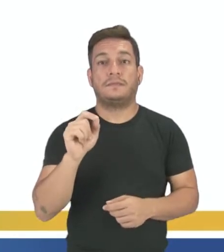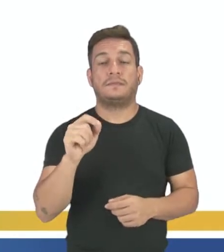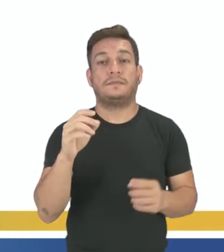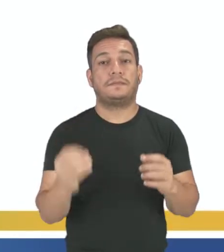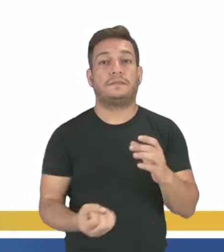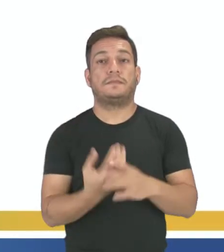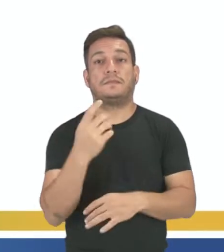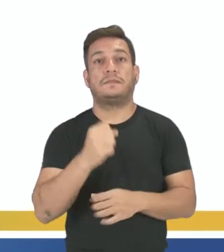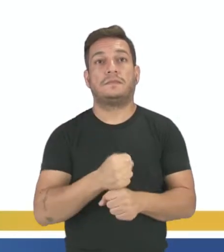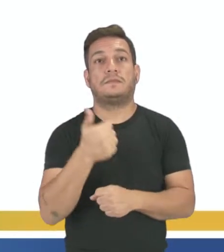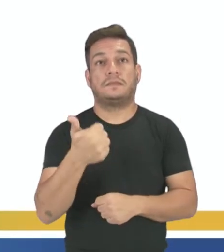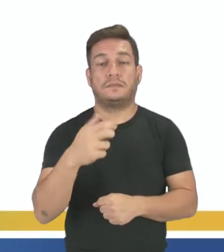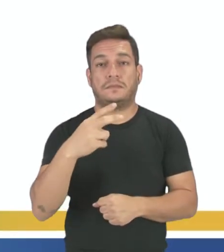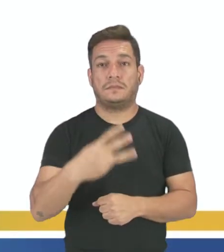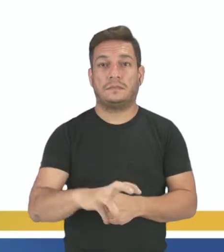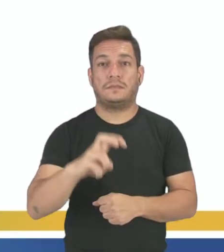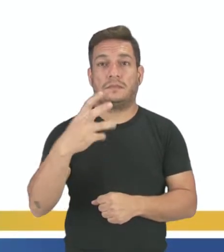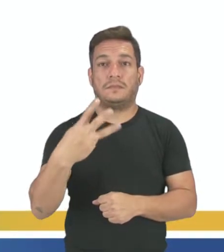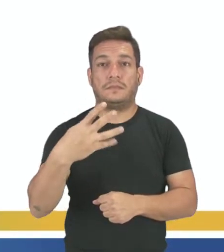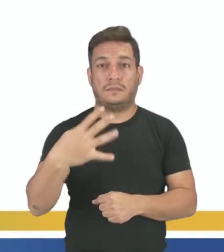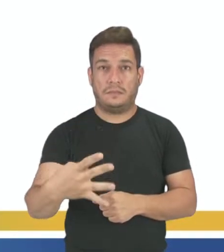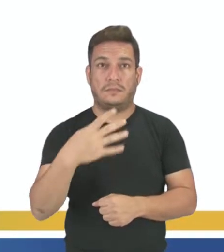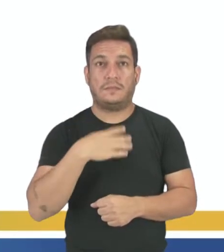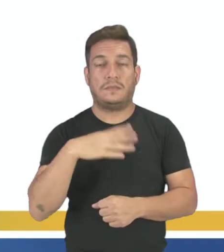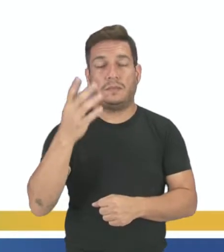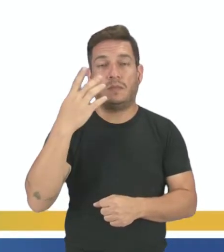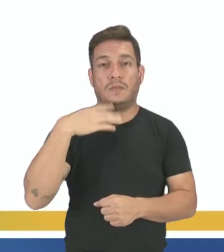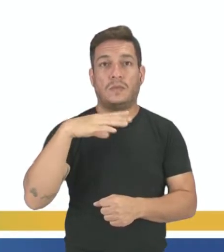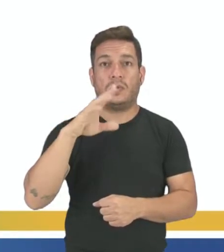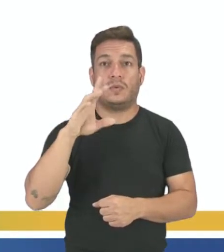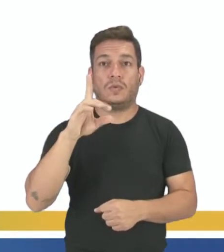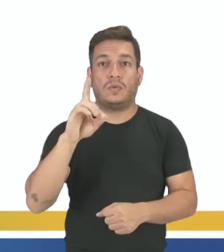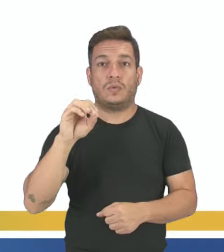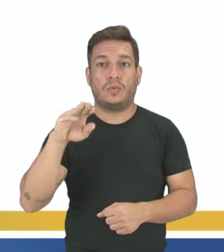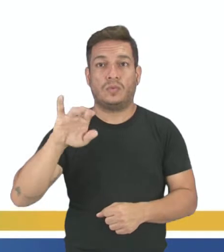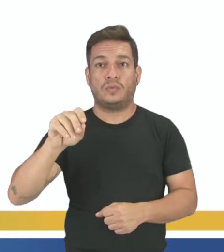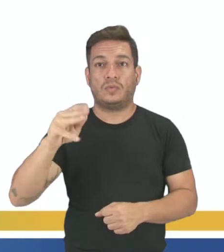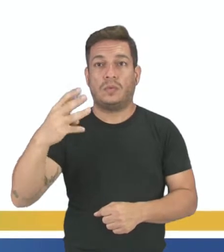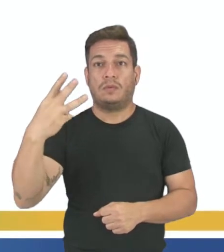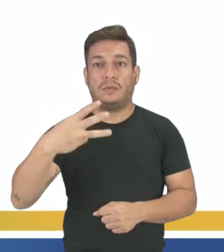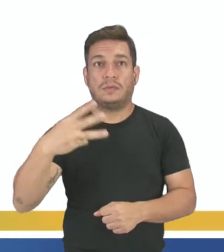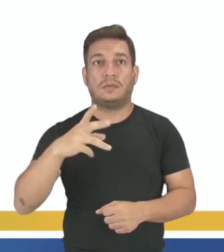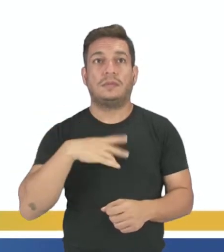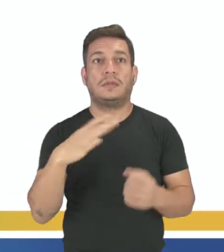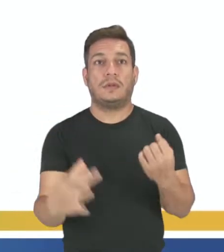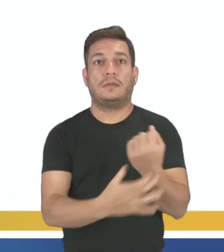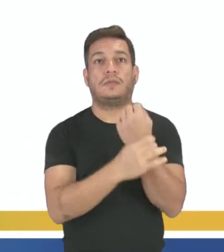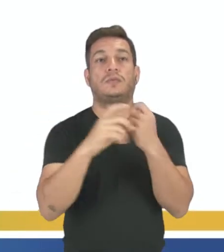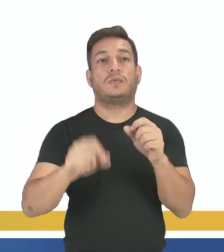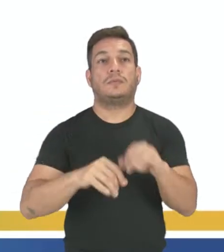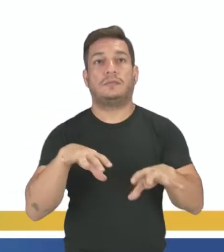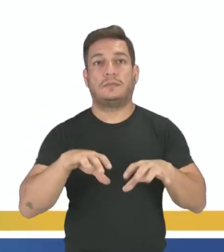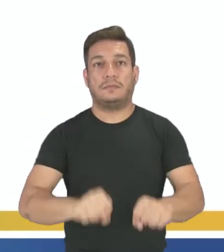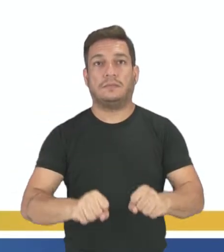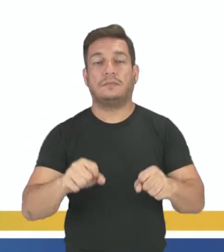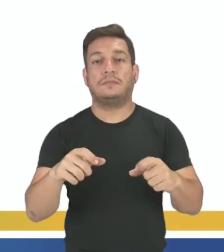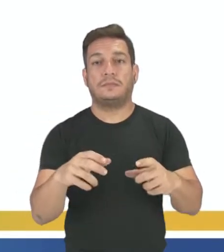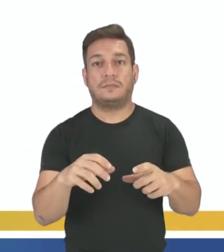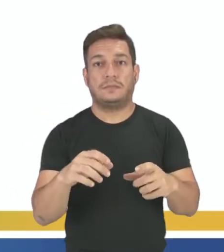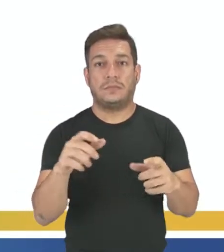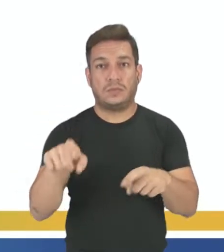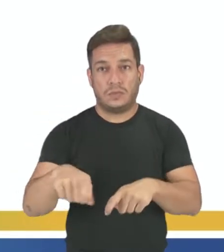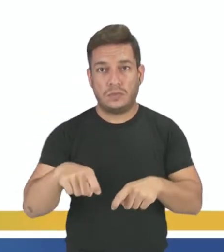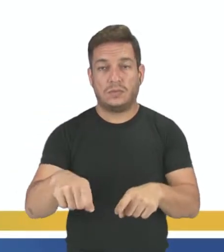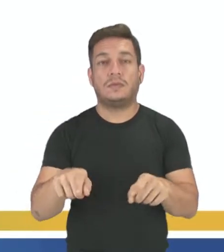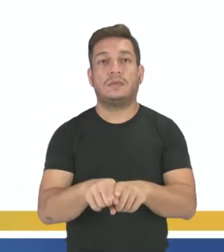foram implantadas em 1534 por D. João III e objetivavam garantir a posse colonial e